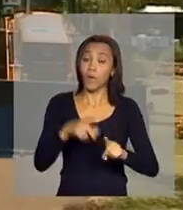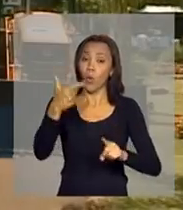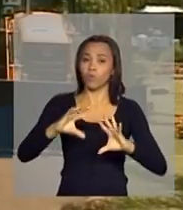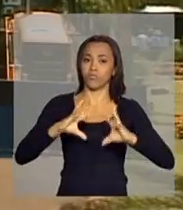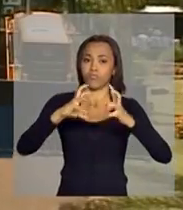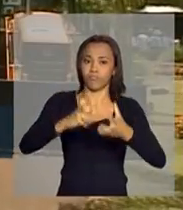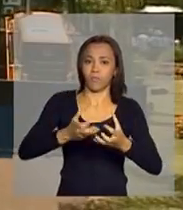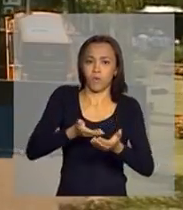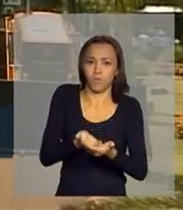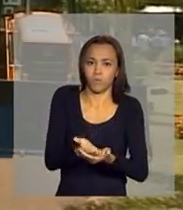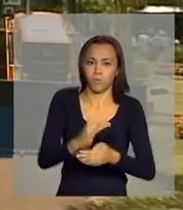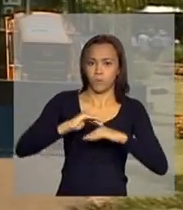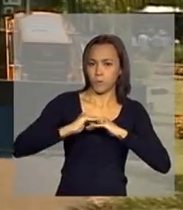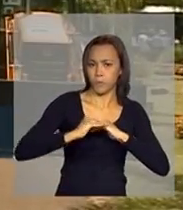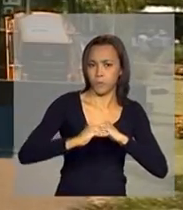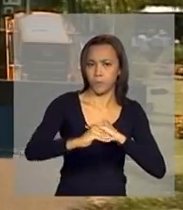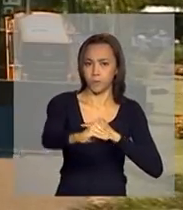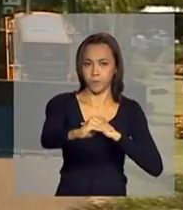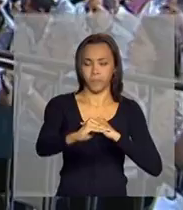Todos.